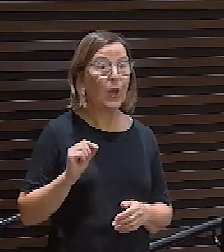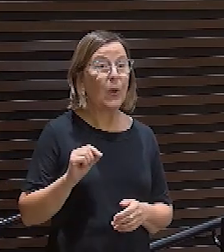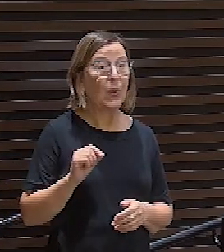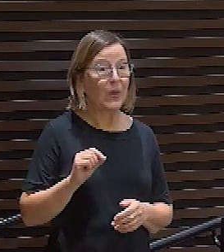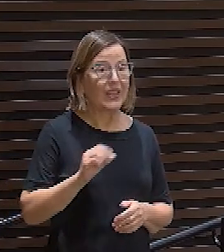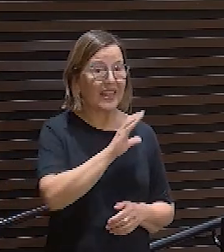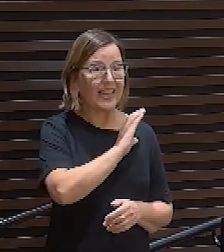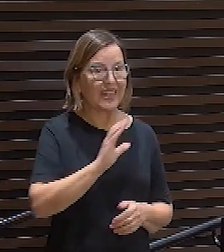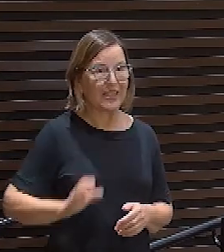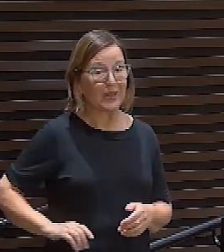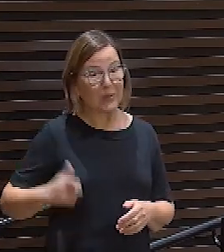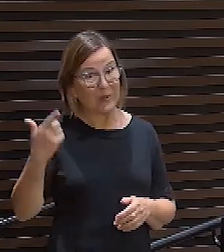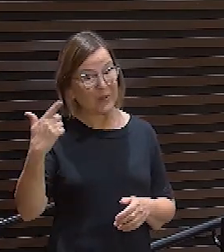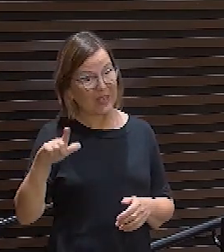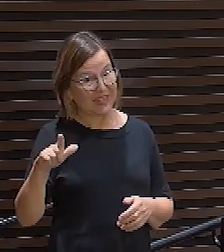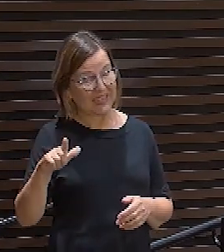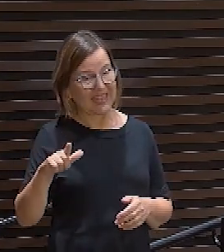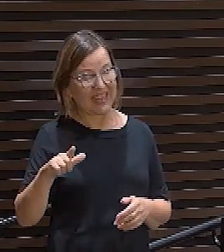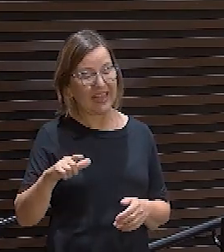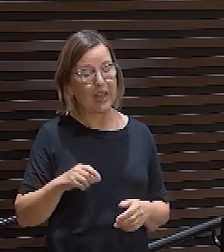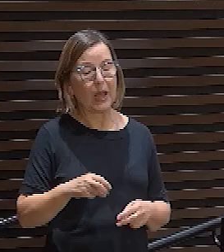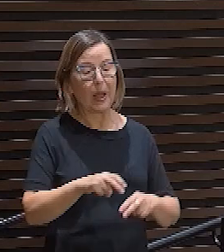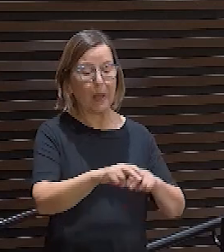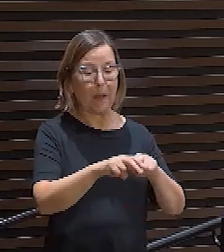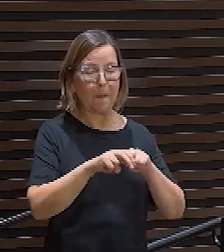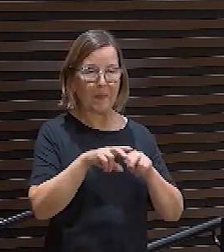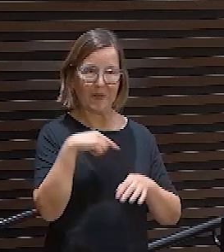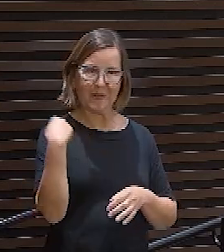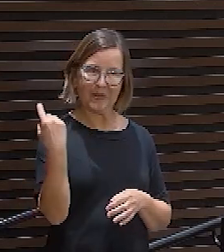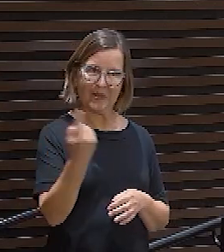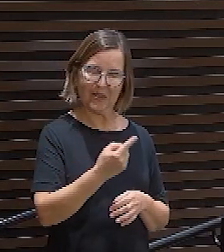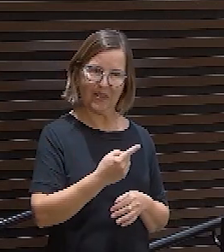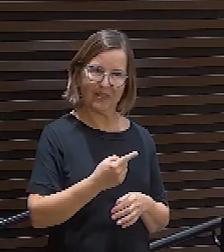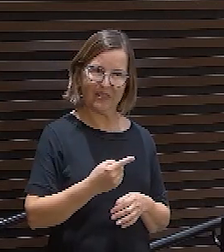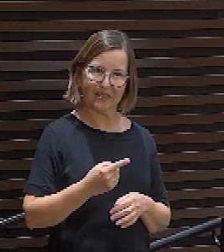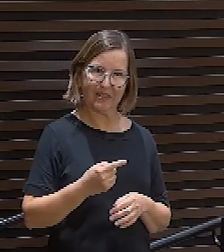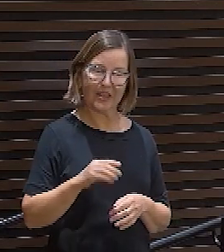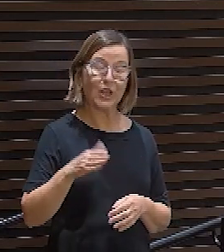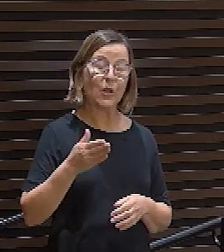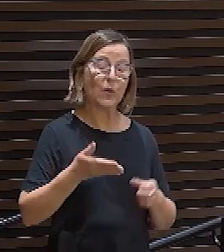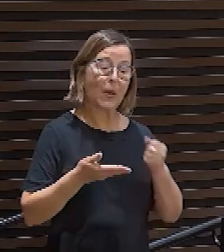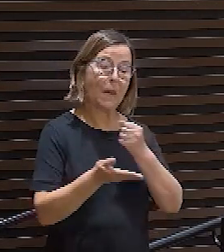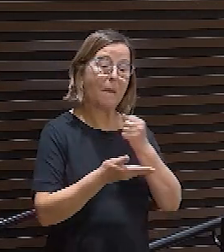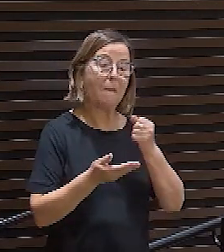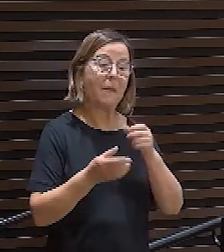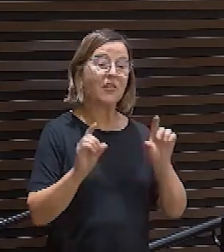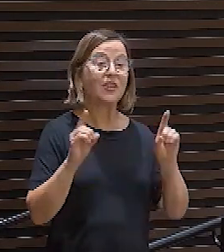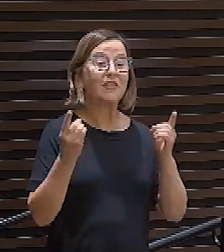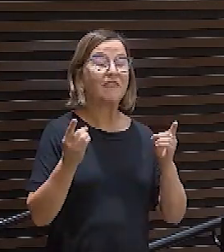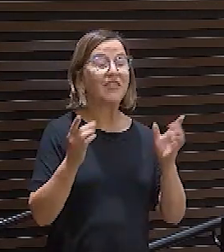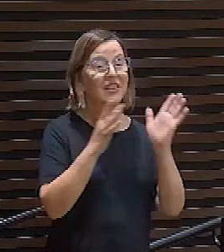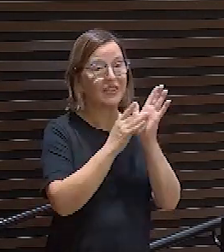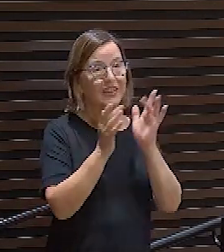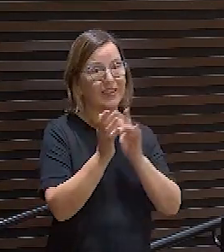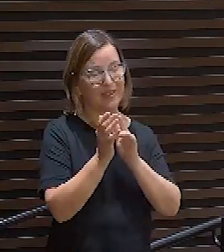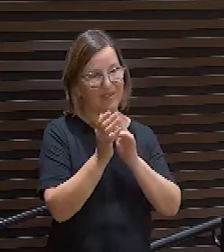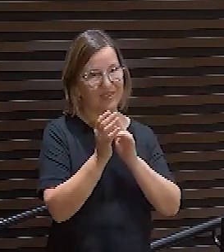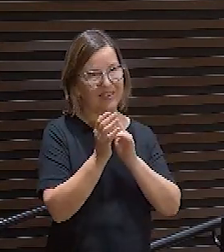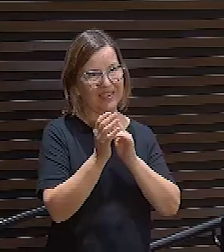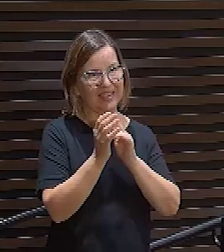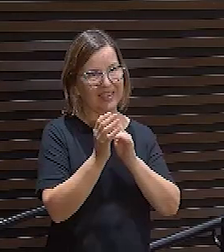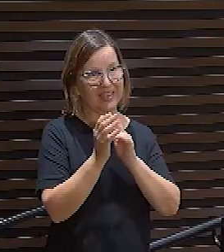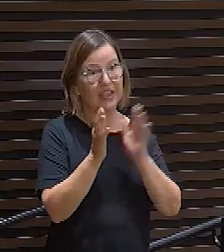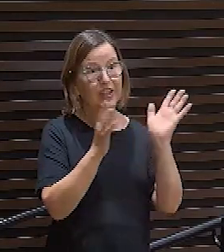favor. E qual que é a base de defesa de Jesus? A palavra fala que ele nos considera